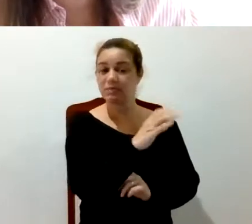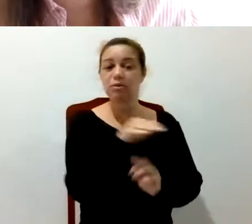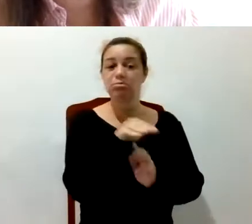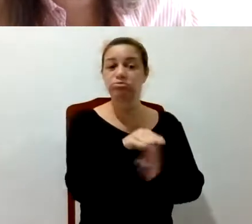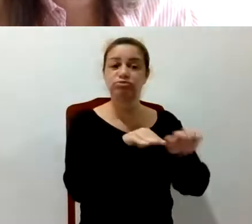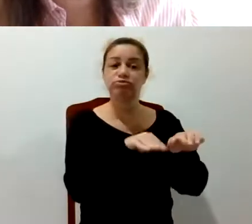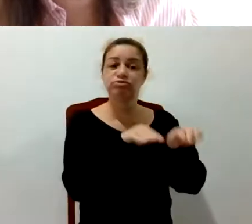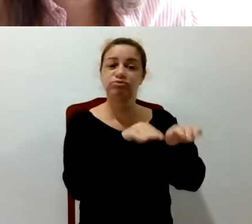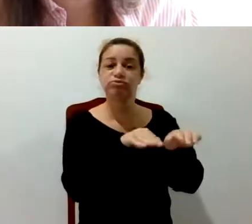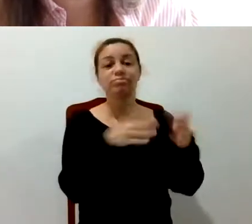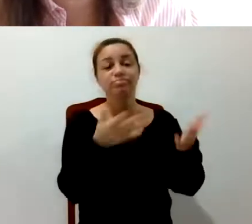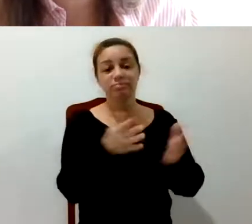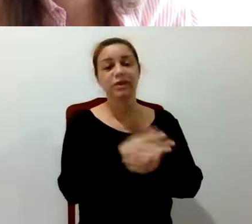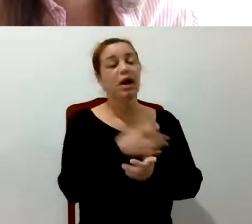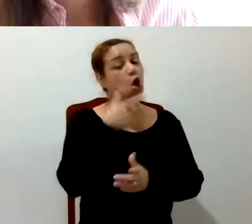mencionou muito tempo